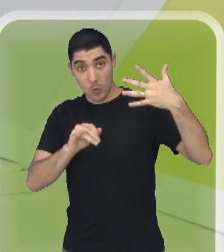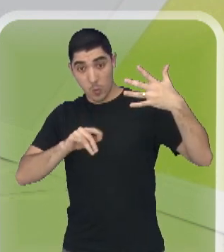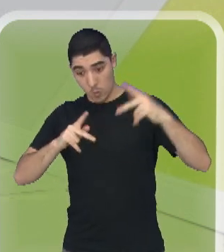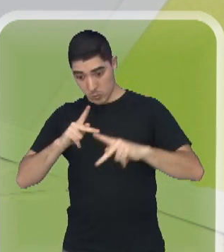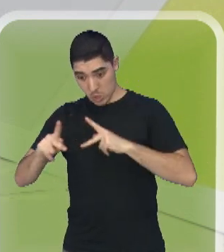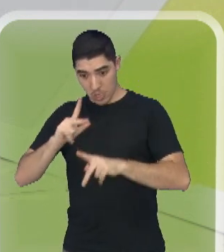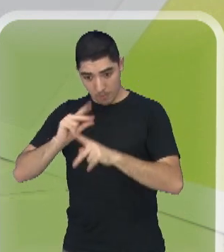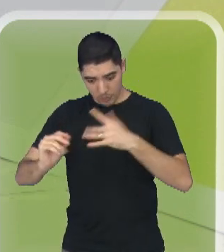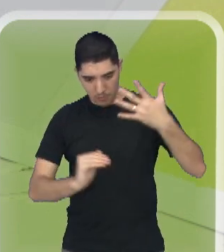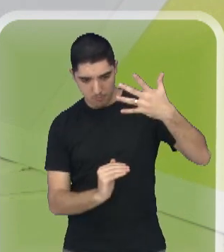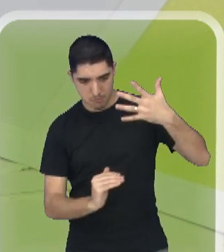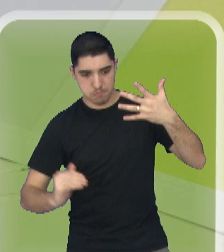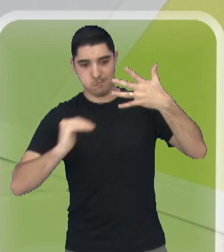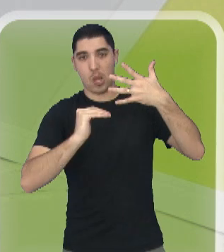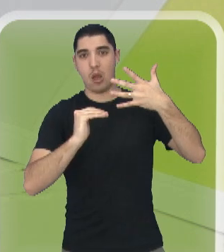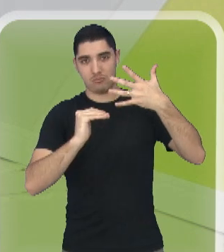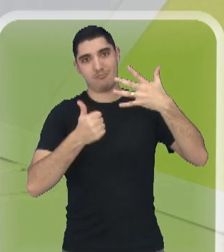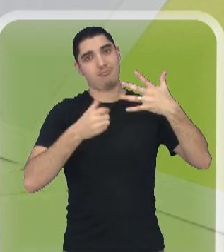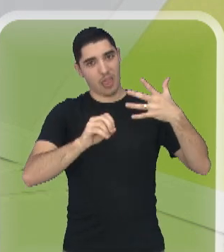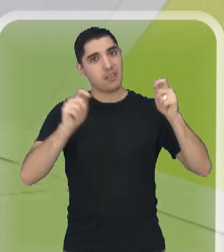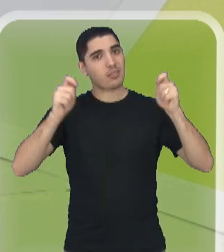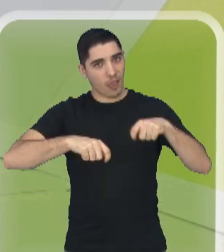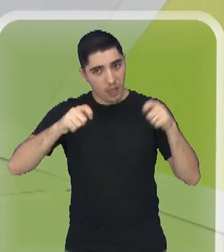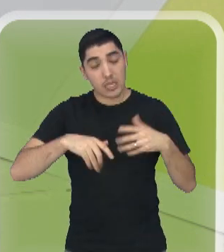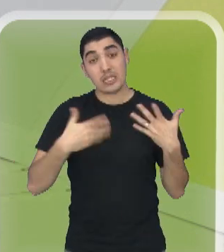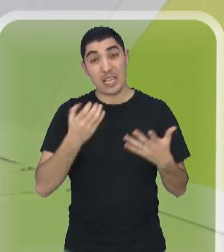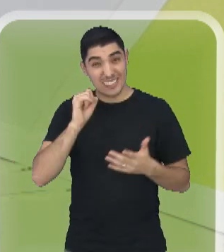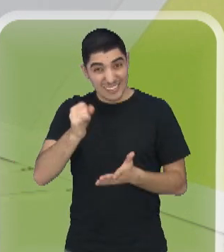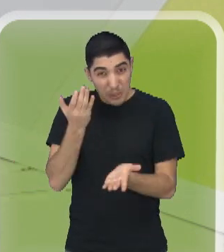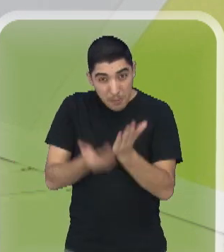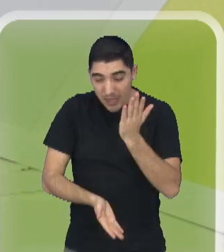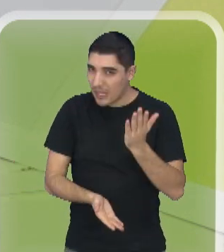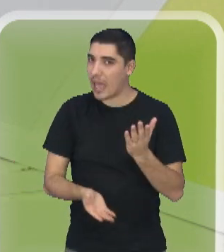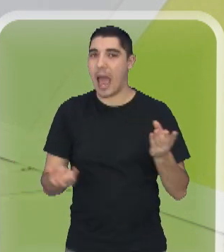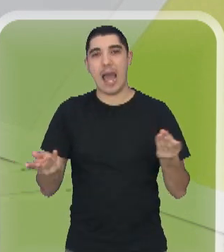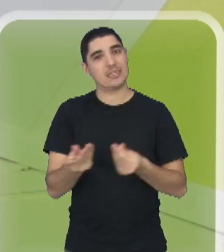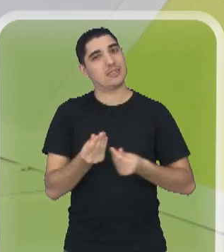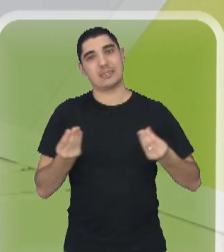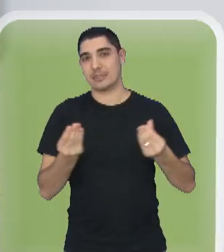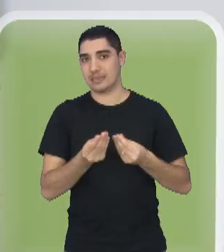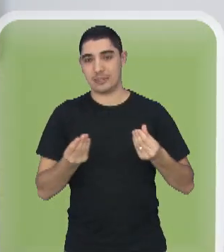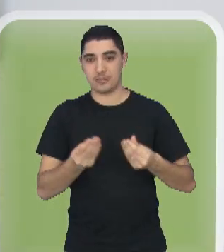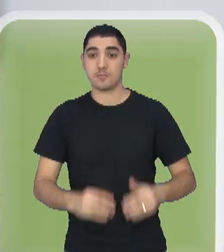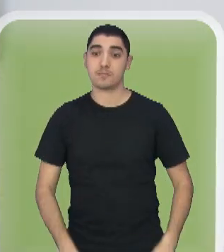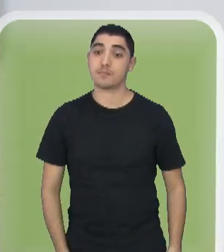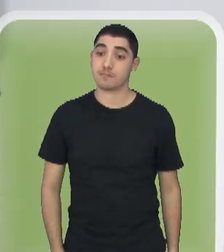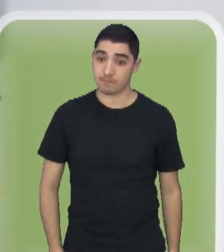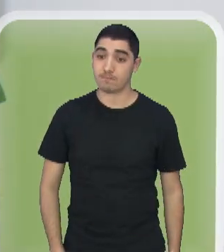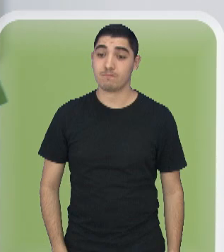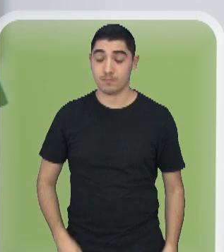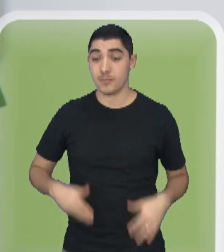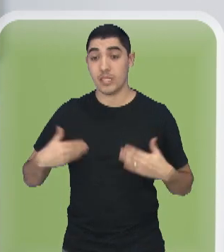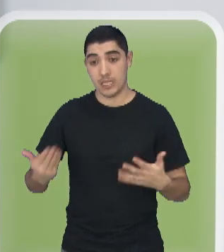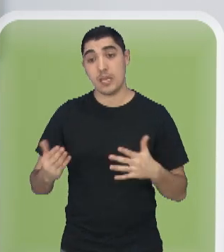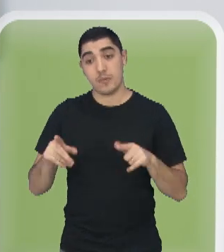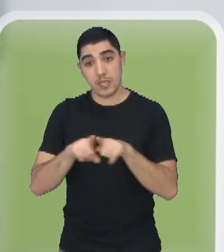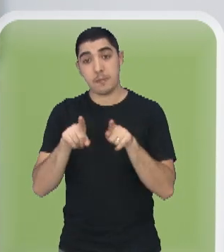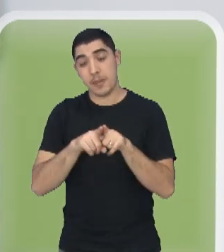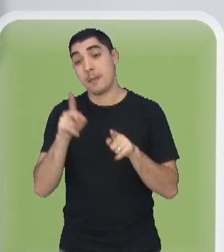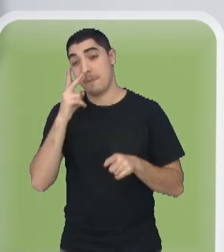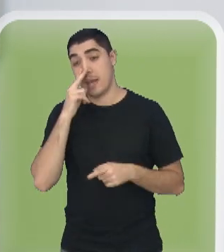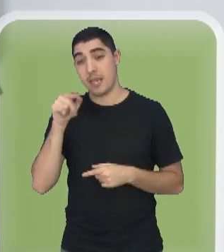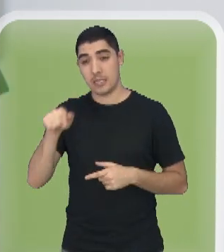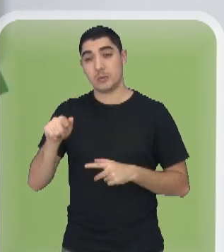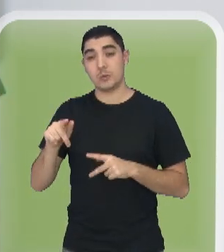salto muito grande. Agora, se perder, essa vantagem já vai para 6 pontos entre as duas equipes. É, e aí cria uma pressão um pouco maior,